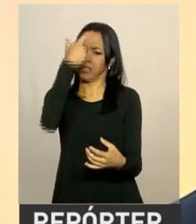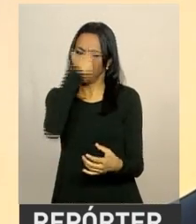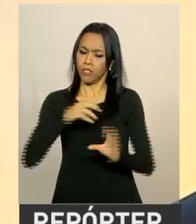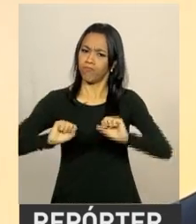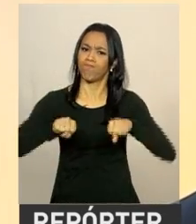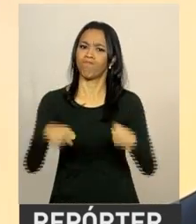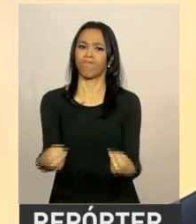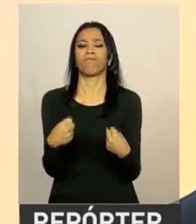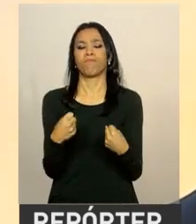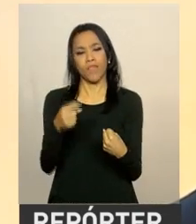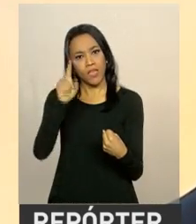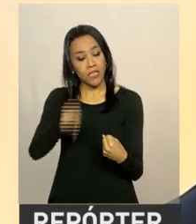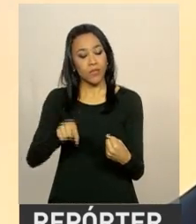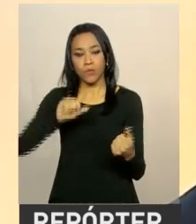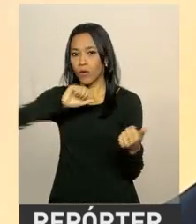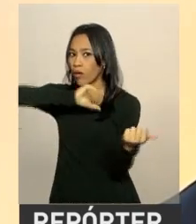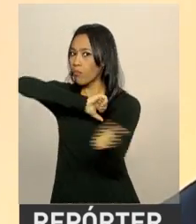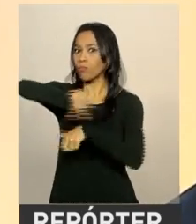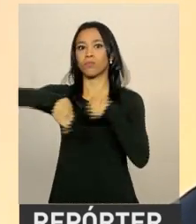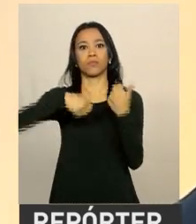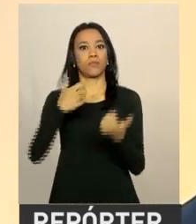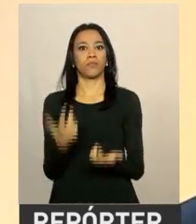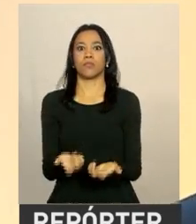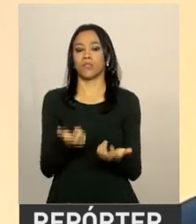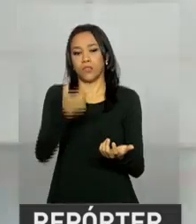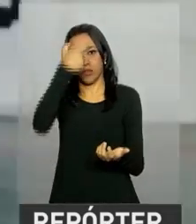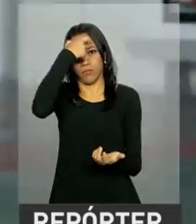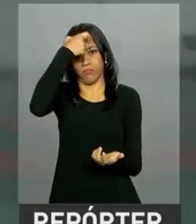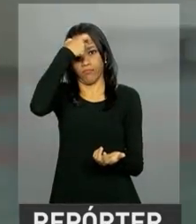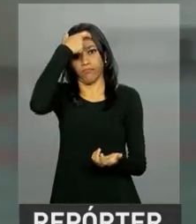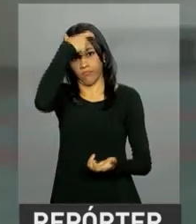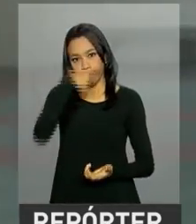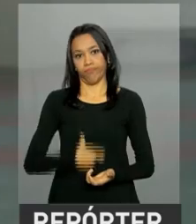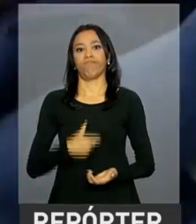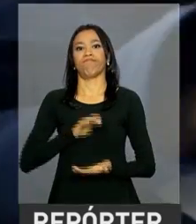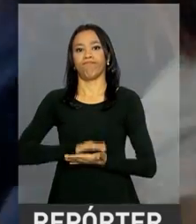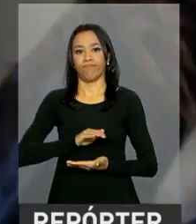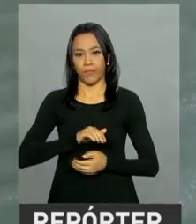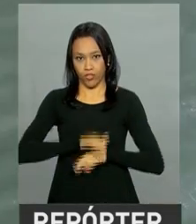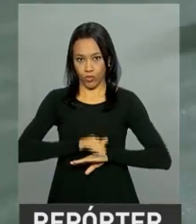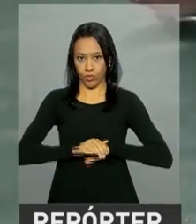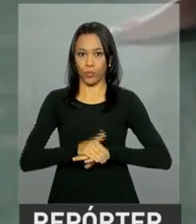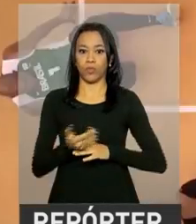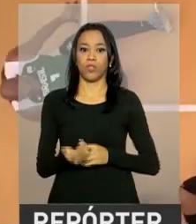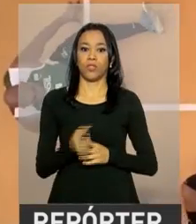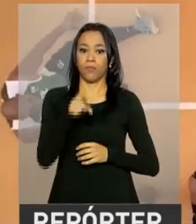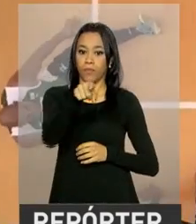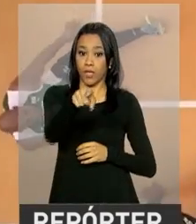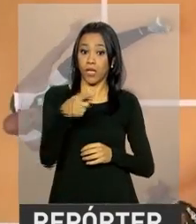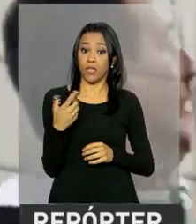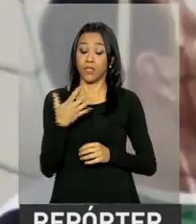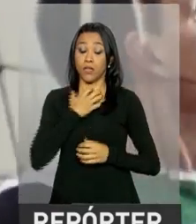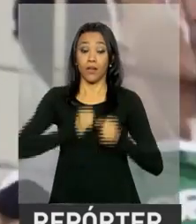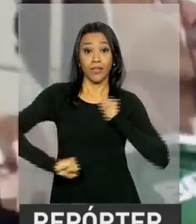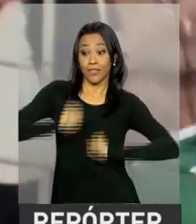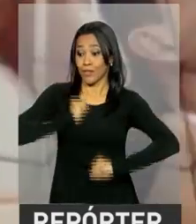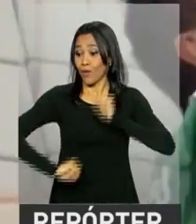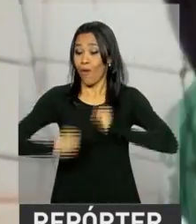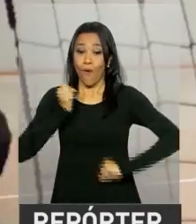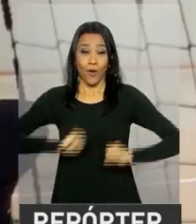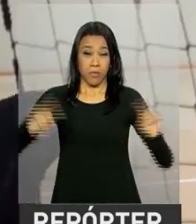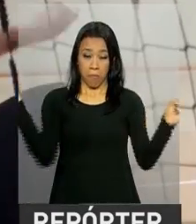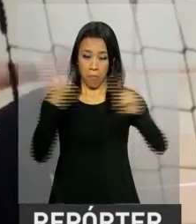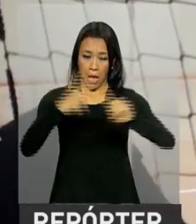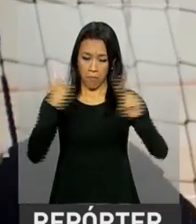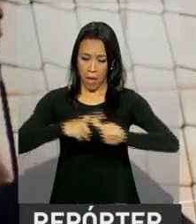esse é um grande fator de mudança de atitude. Os atletas estão ótimos, estão, obviamente, ansiosos por entrar em campo,